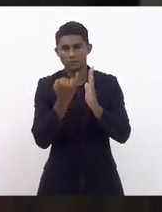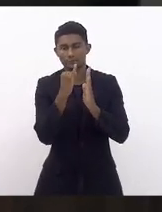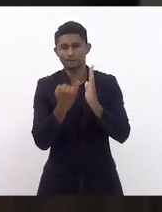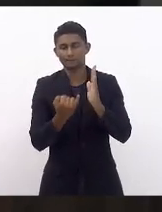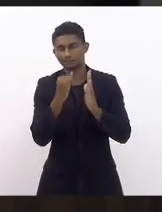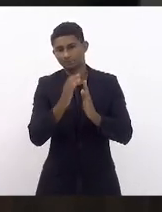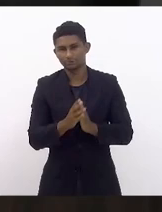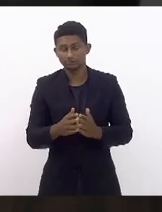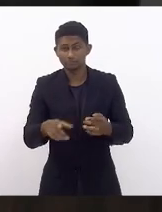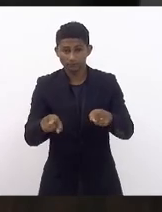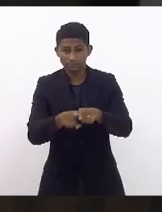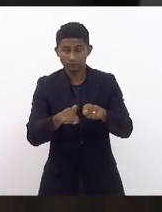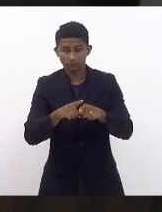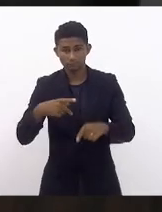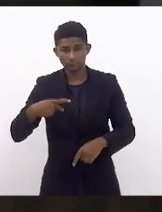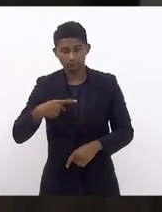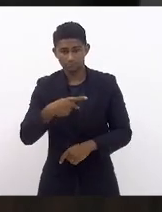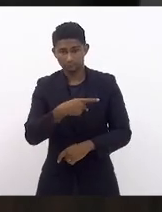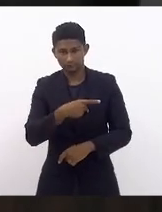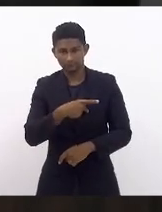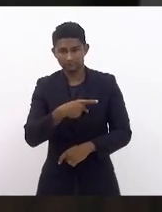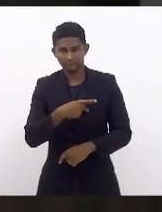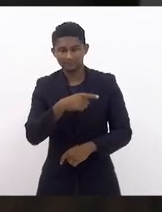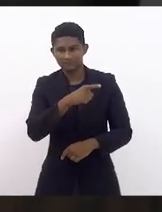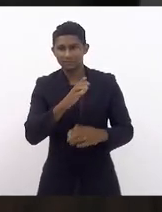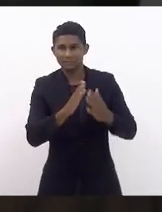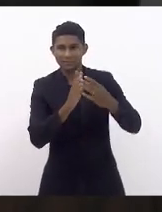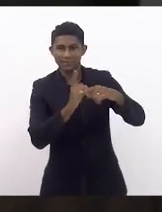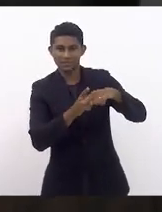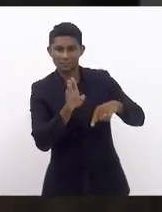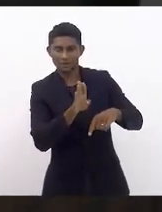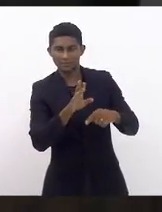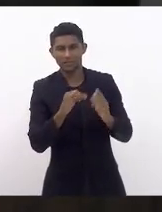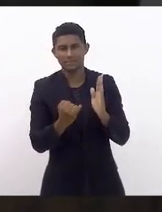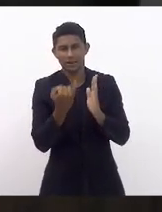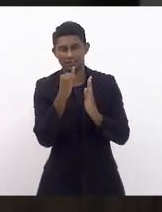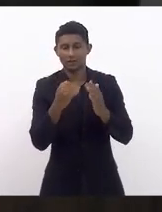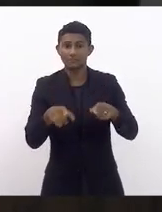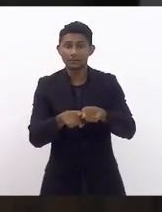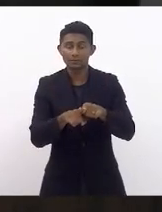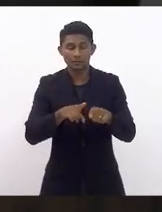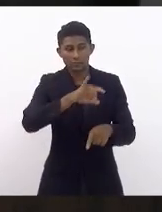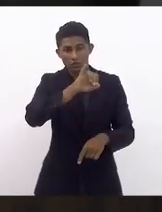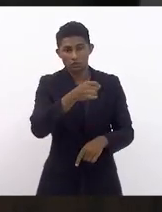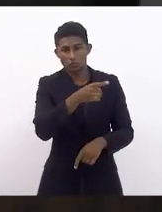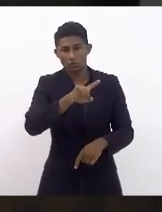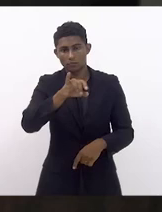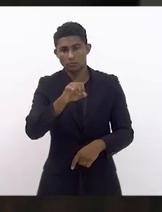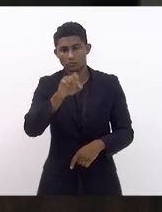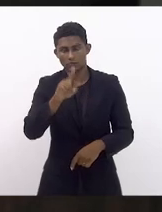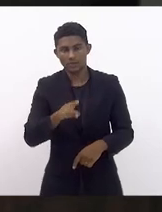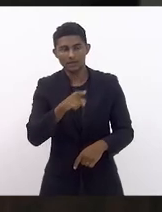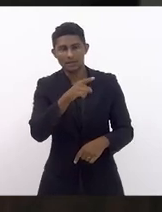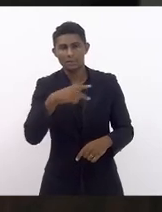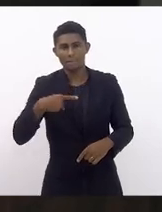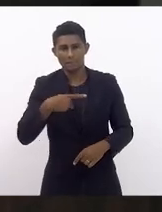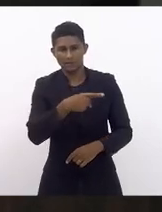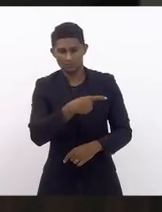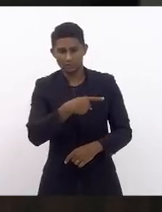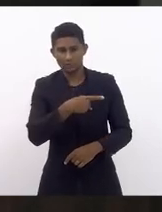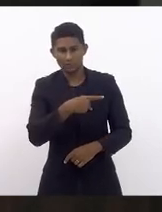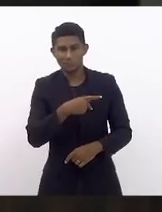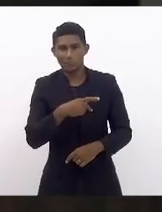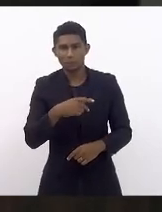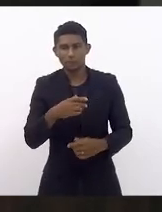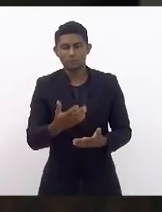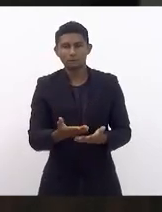Macedo, pastor da Primeira Igreja Batista do Irajá. João José Pereira Filho, pastor da Assembleia de Deus do